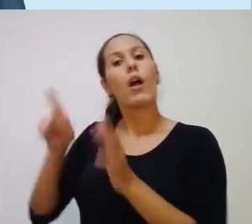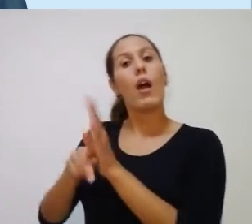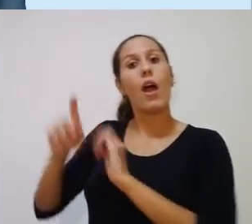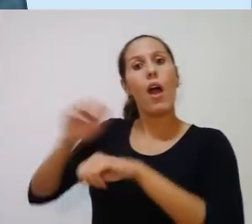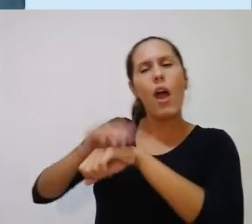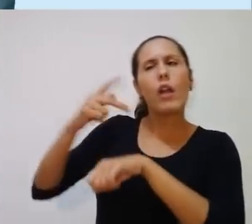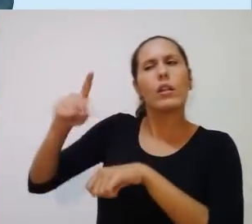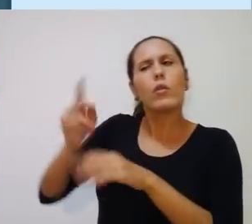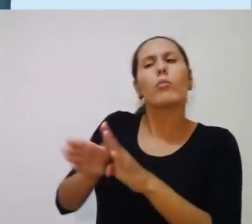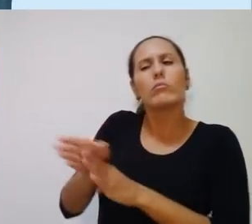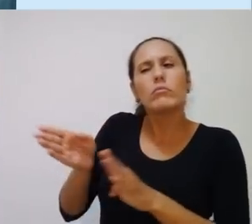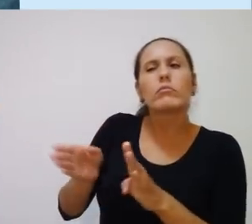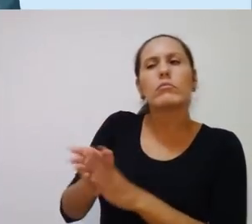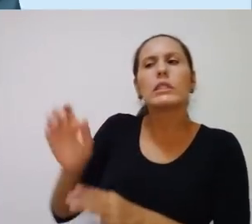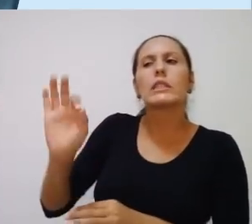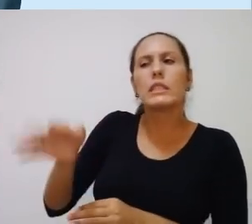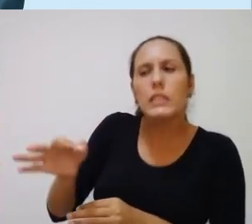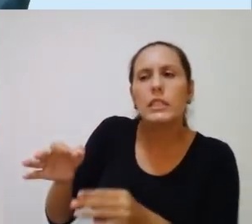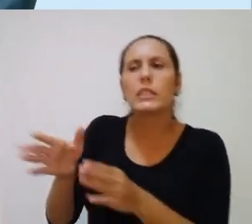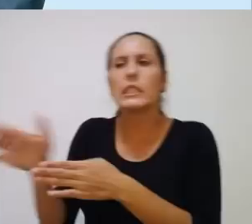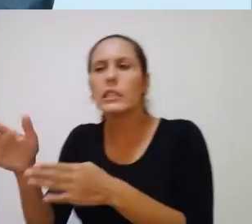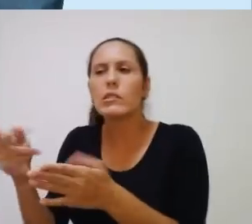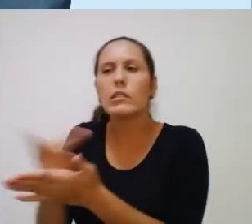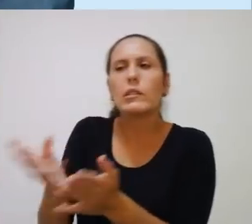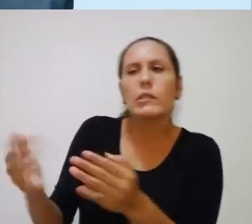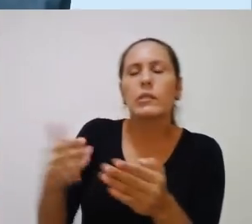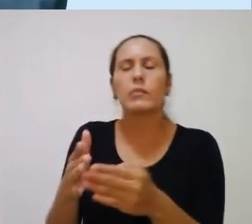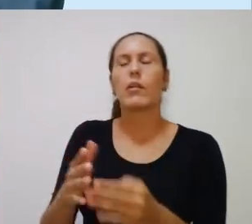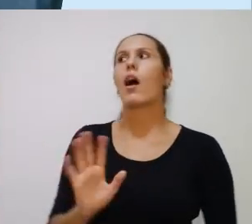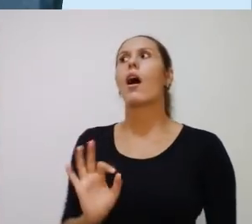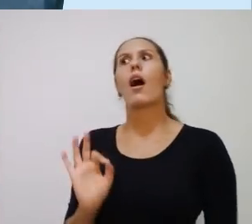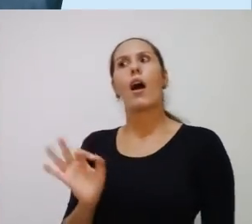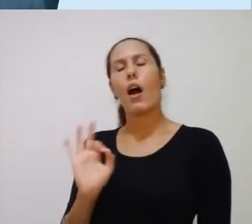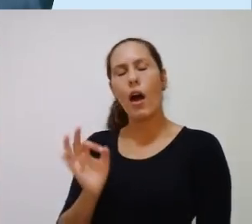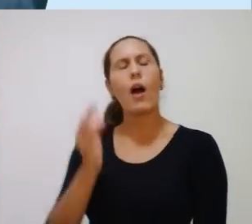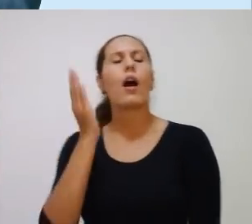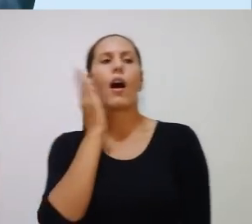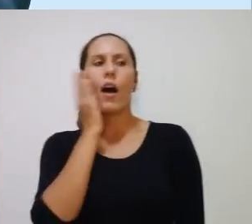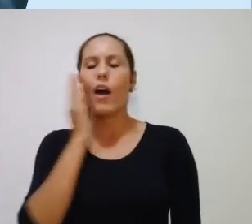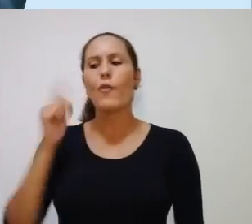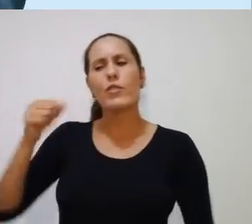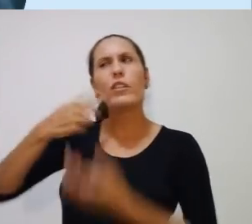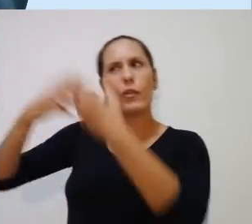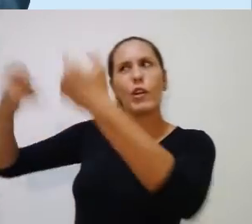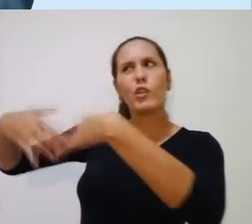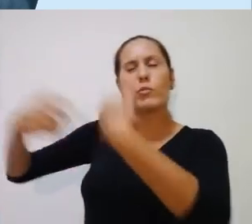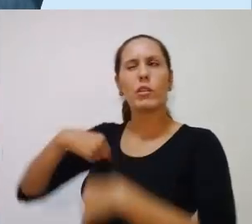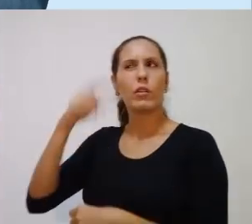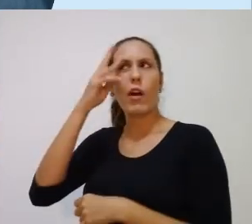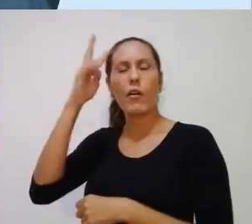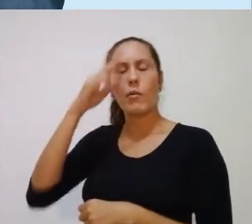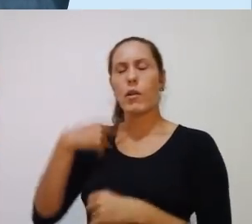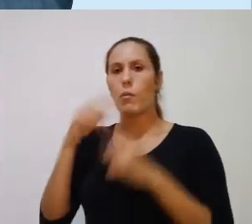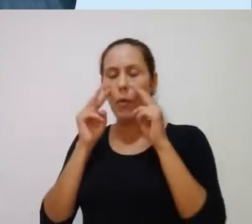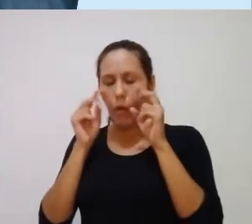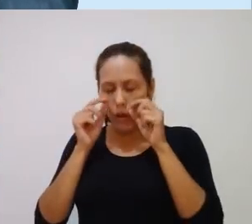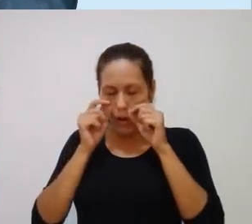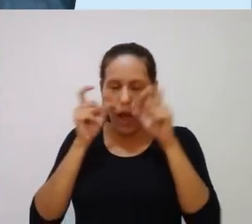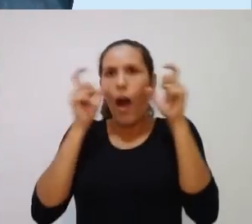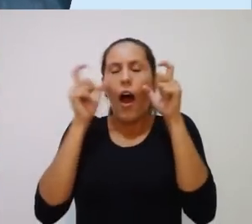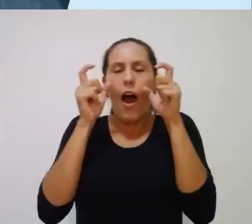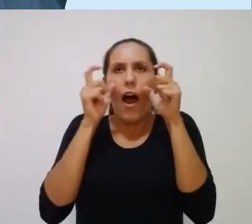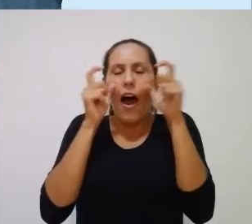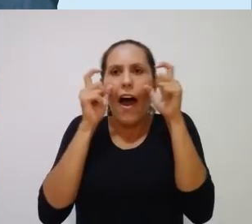processo junto com os educandos. Você falando aí, eu estava lembrando aqui, você pode perceber no vídeo que meu olhar ficou assim